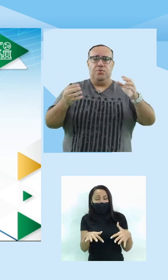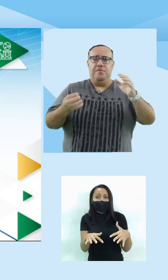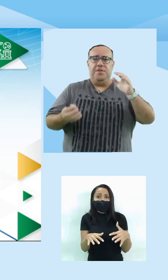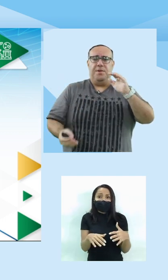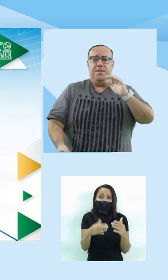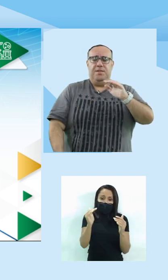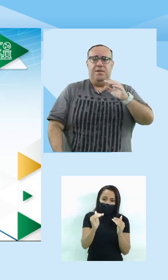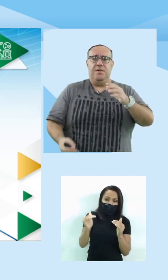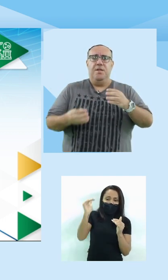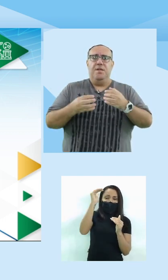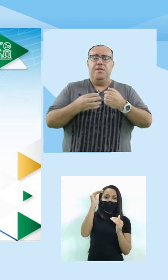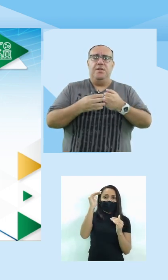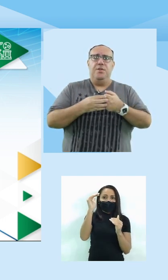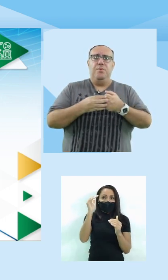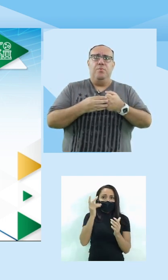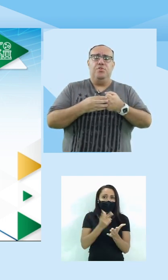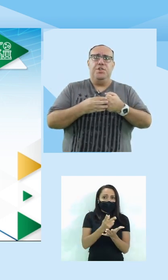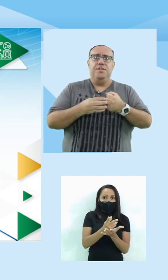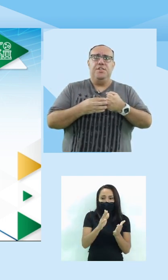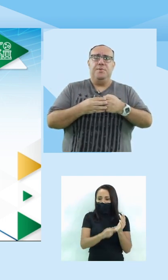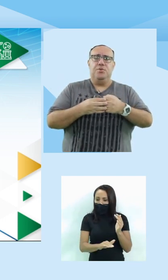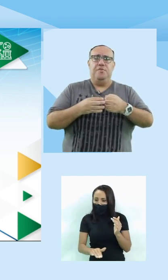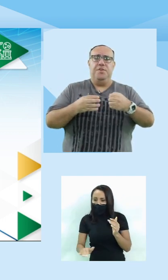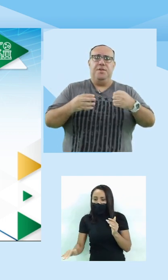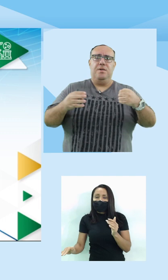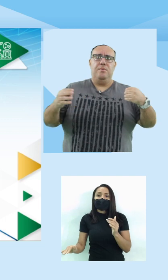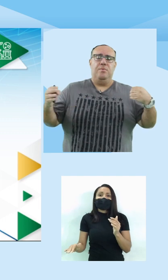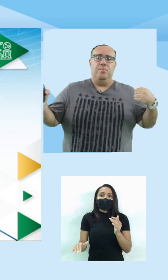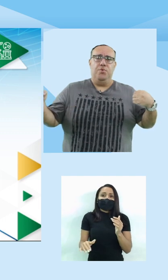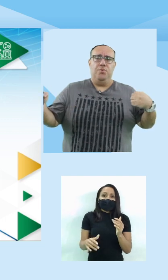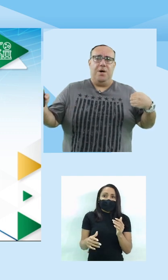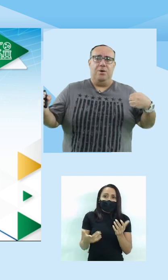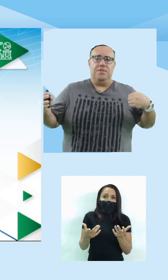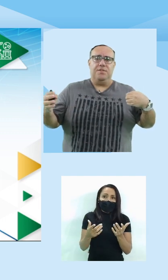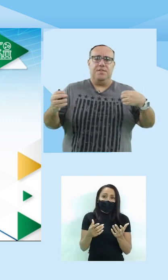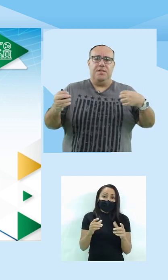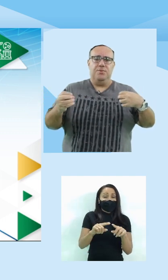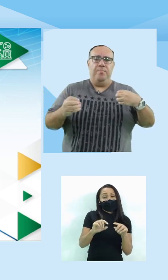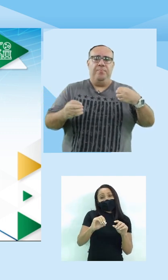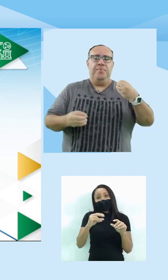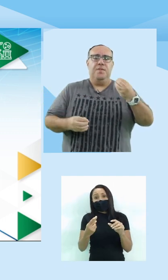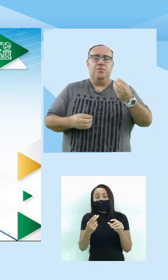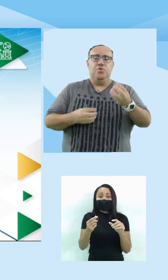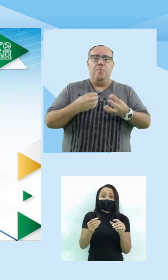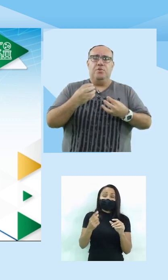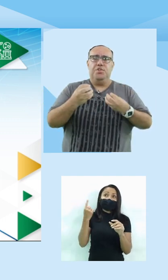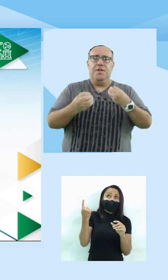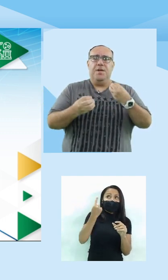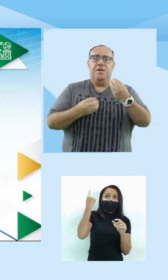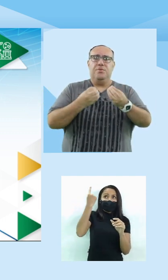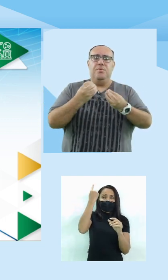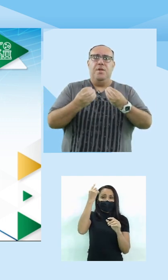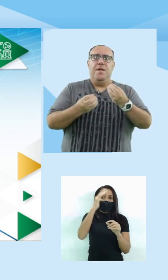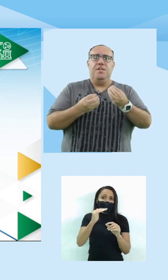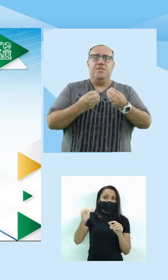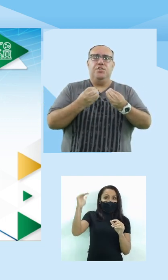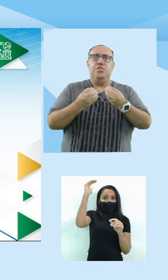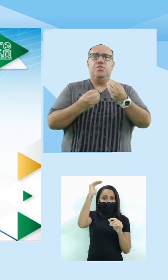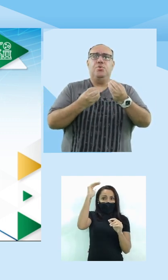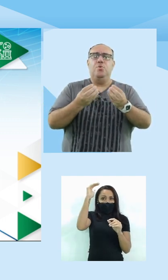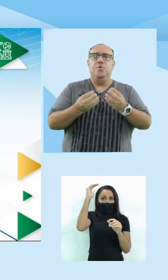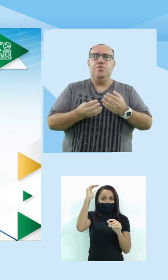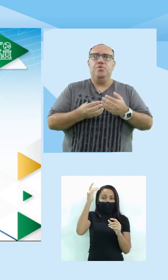a pessoa fica anã, e o gigantismo, a pessoa fica muito alta, tá certo? Então, são hormônios que causam